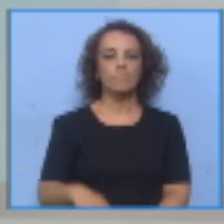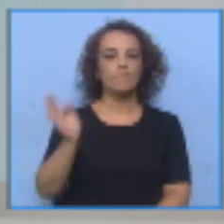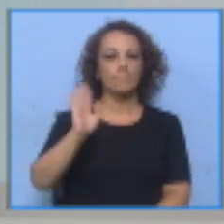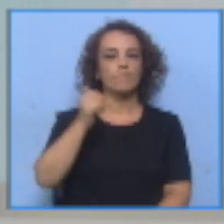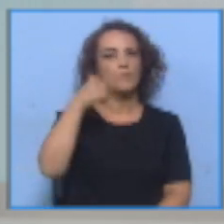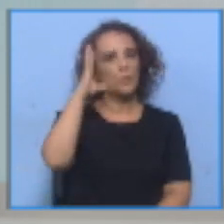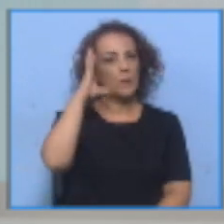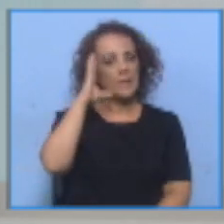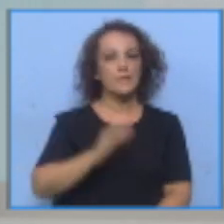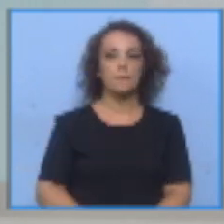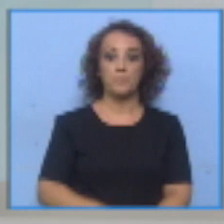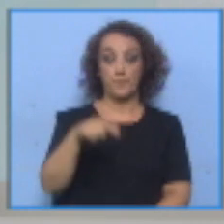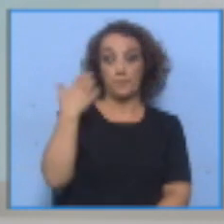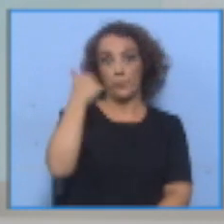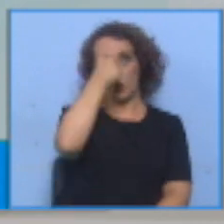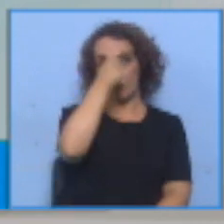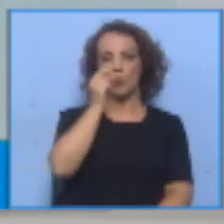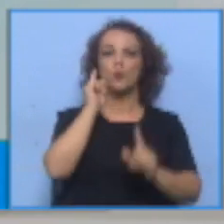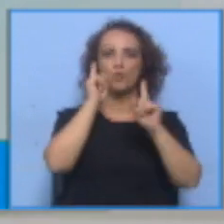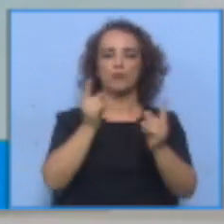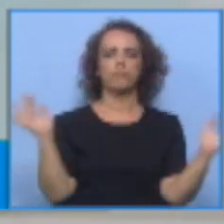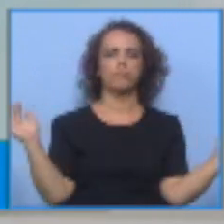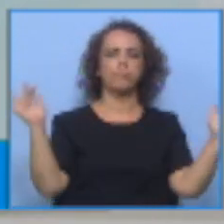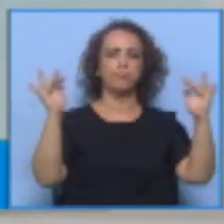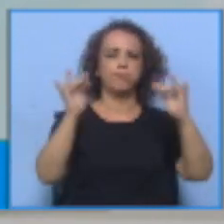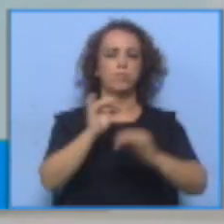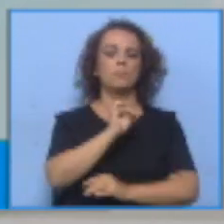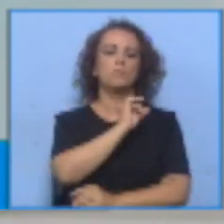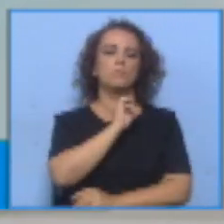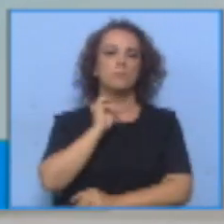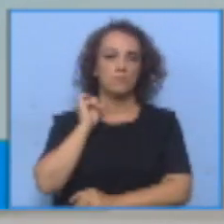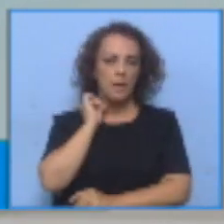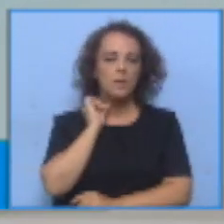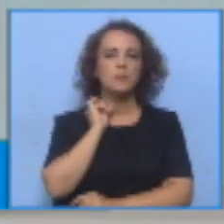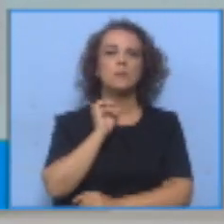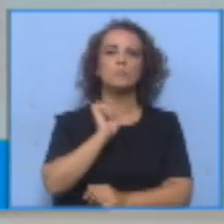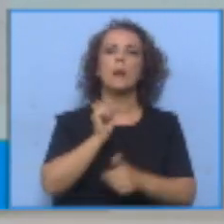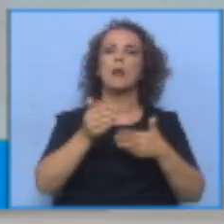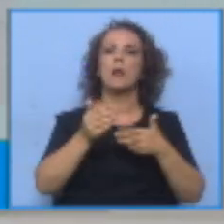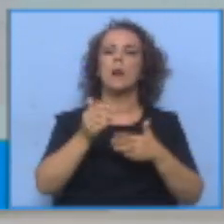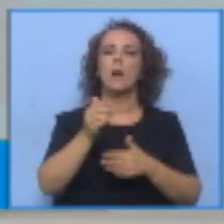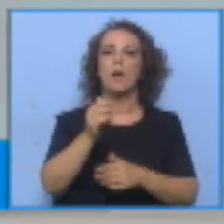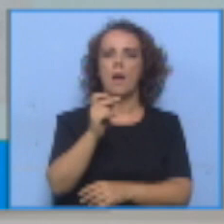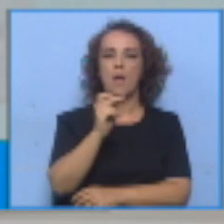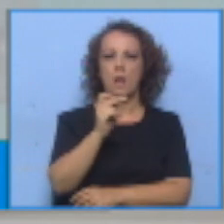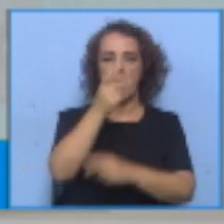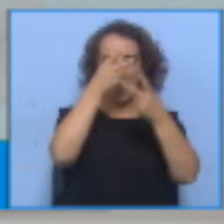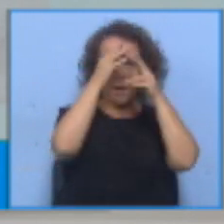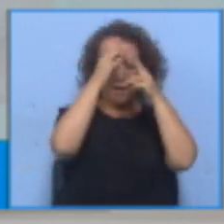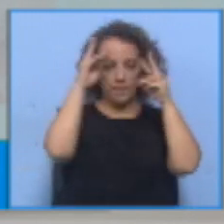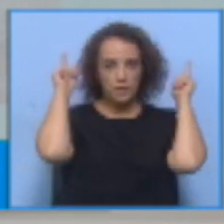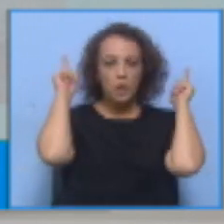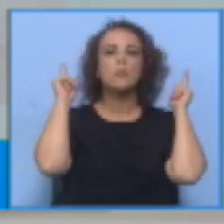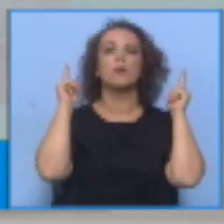Olá, muito boa tarde. Iniciou este domingo o Sínodo Pan-Amazónico, convocado pelo Papa Francisco, para analisar em Roma a